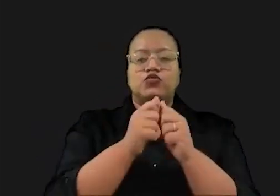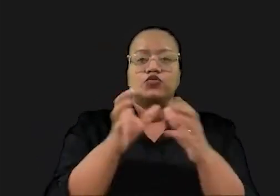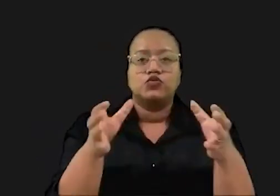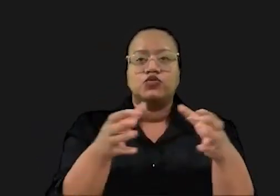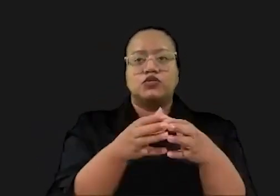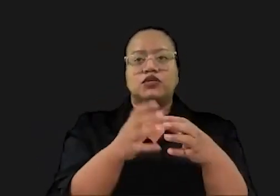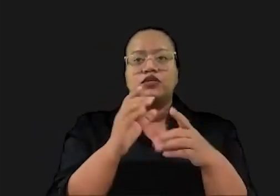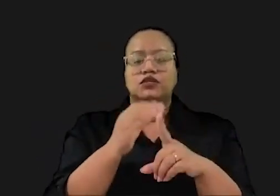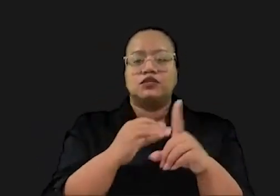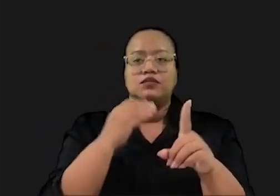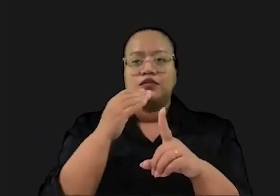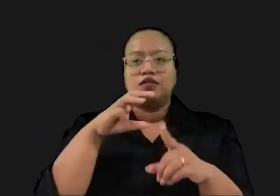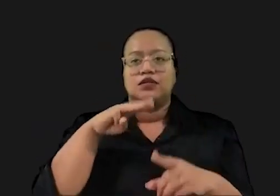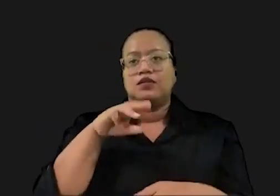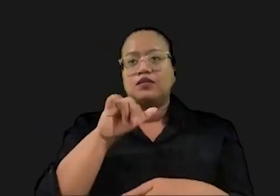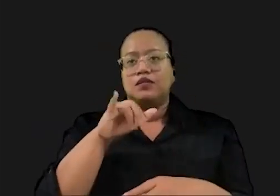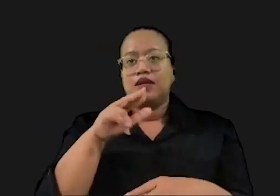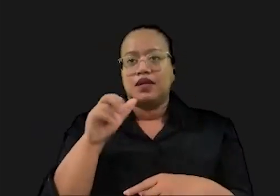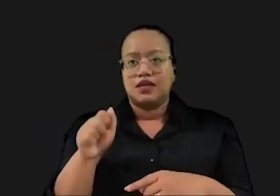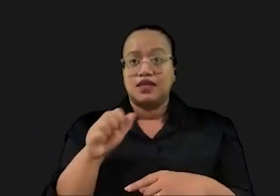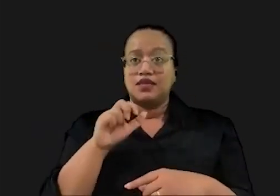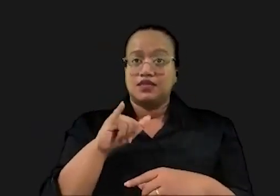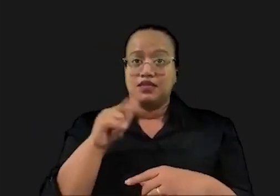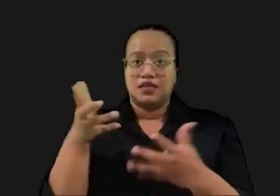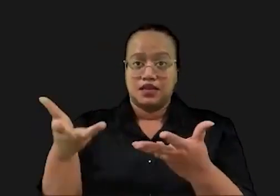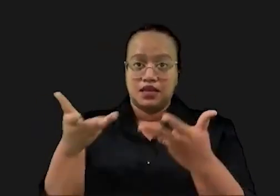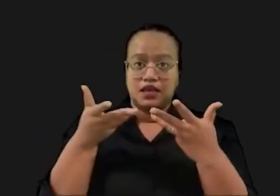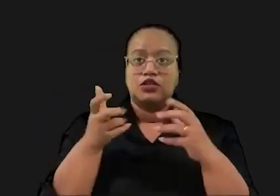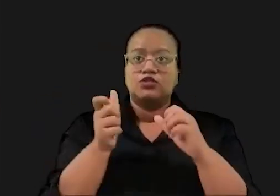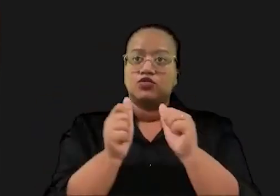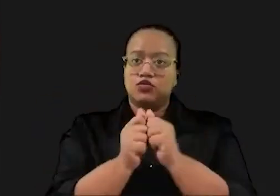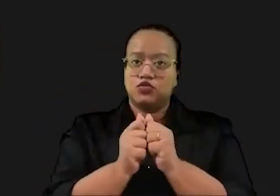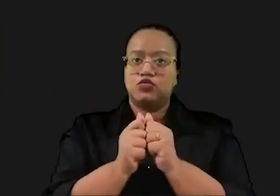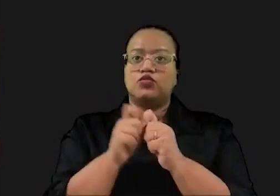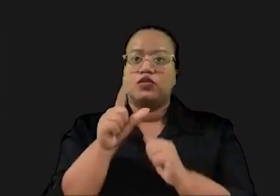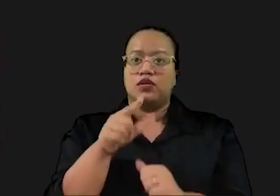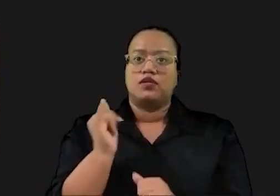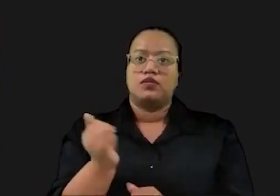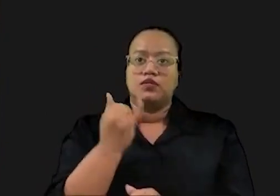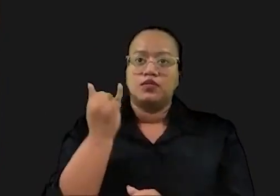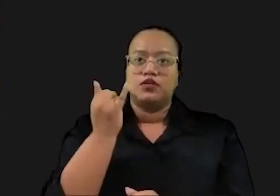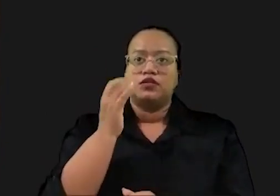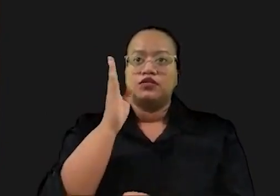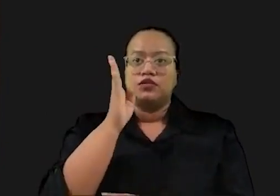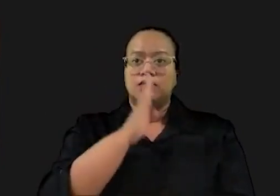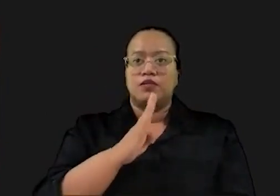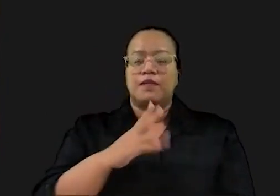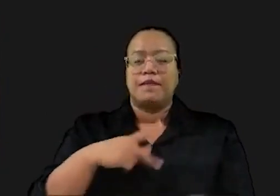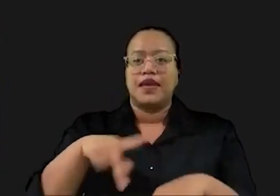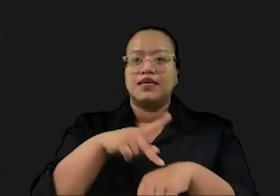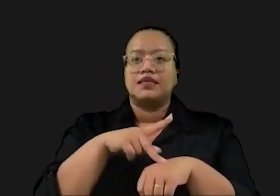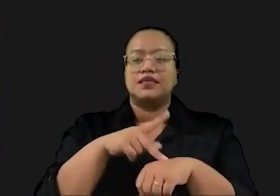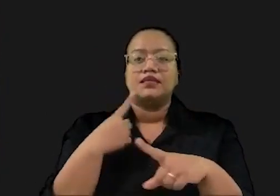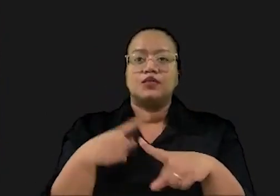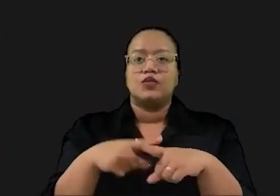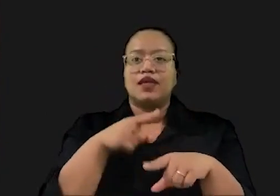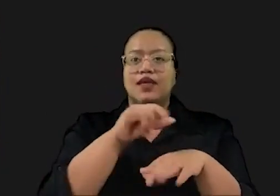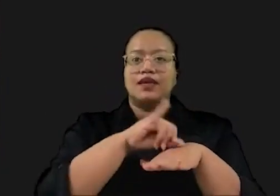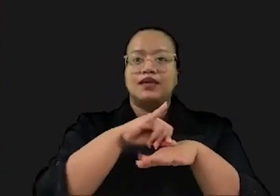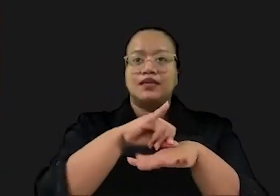conosco, acho que vai ser um momento simbólico, né, para o país, né, numa ilha, né, que já abrigou uma